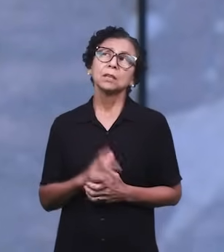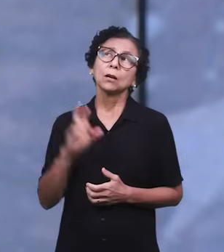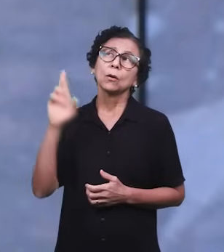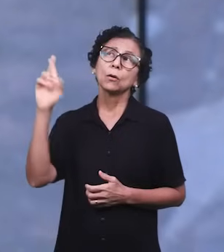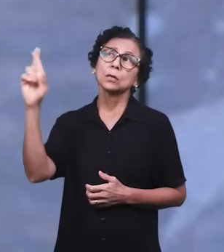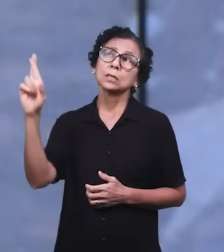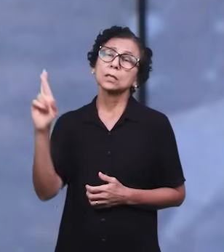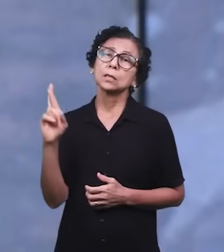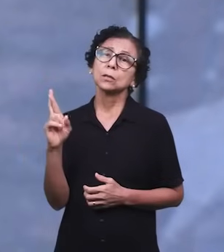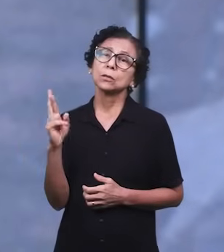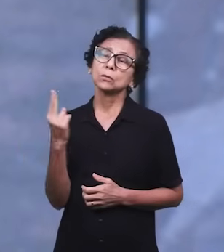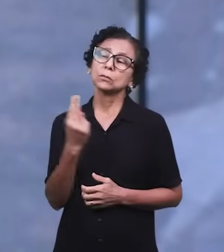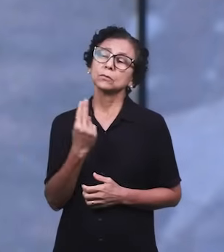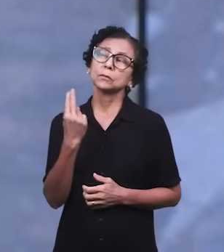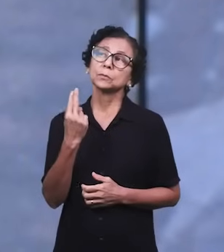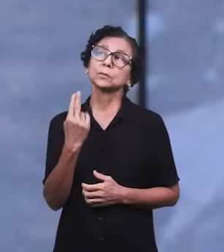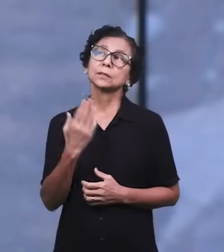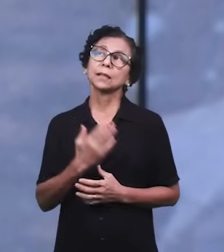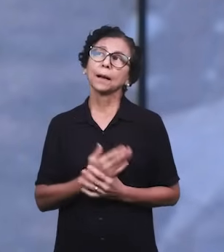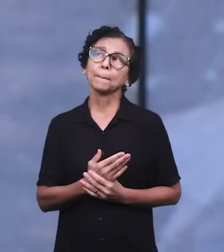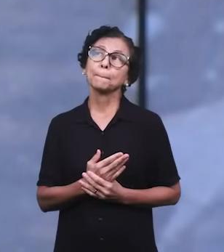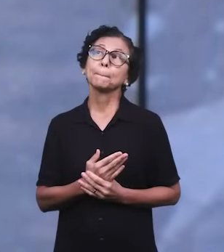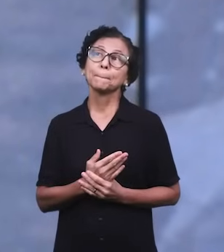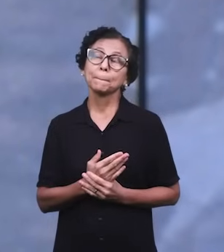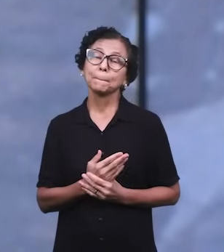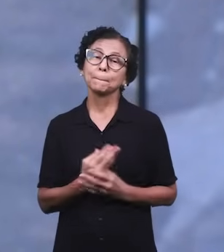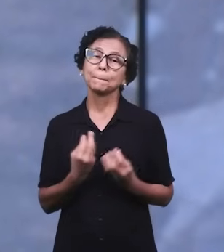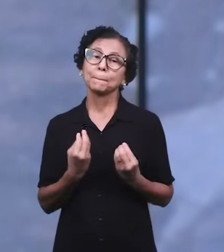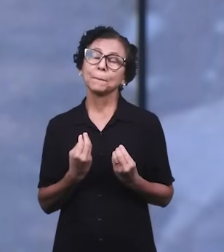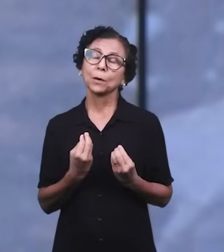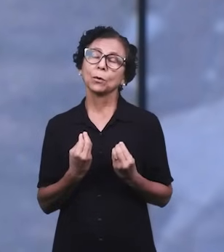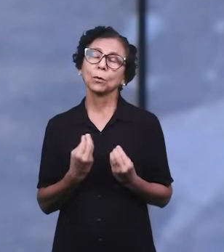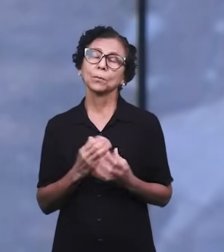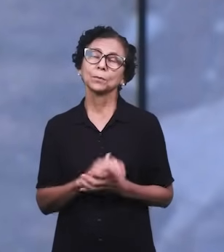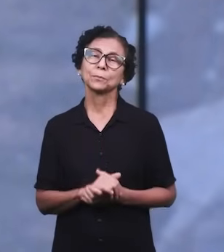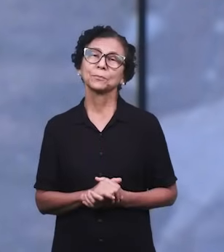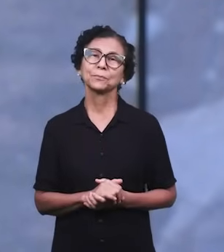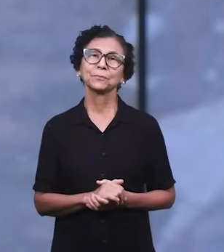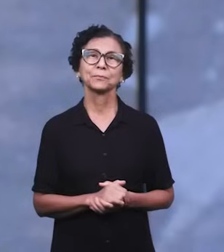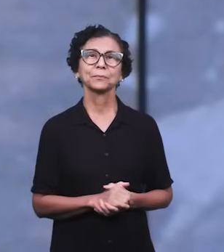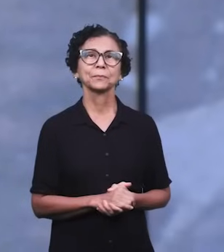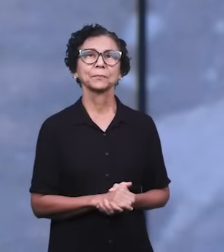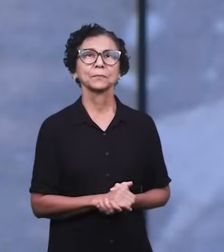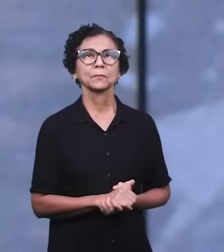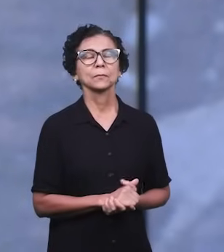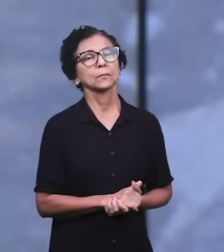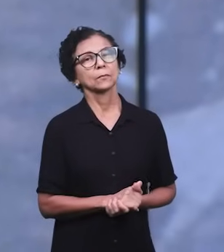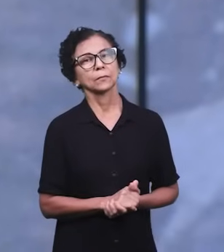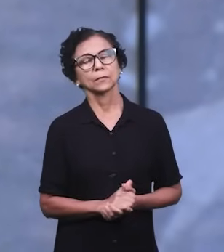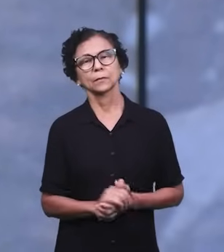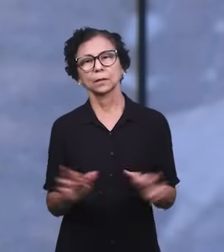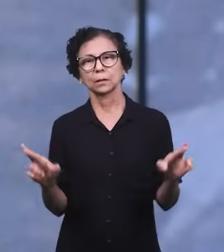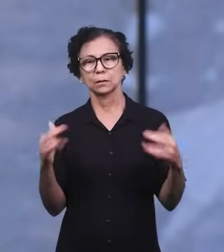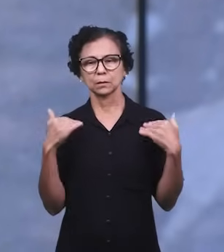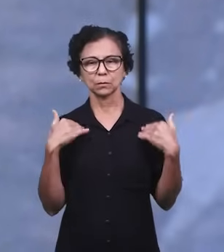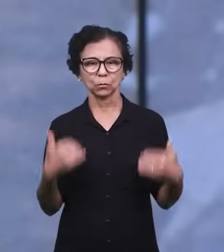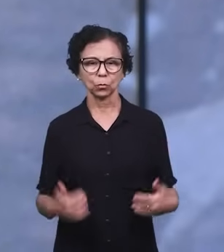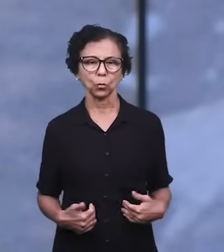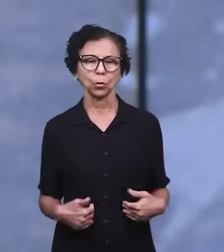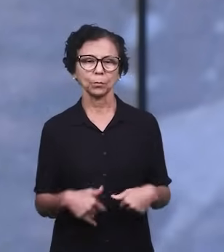que eu vou ser uma bênção nesse tratamento? Como que eu vou ser uma bênção? E aqui, claro, estamos falando da questão física,